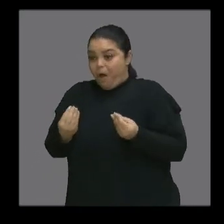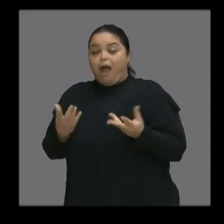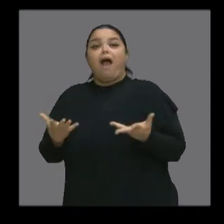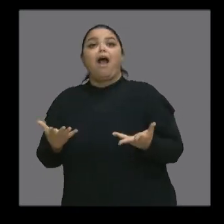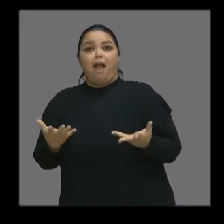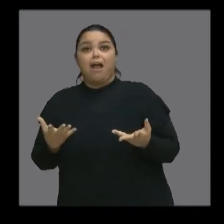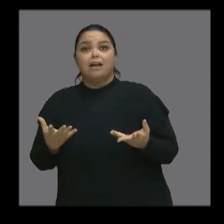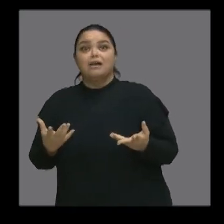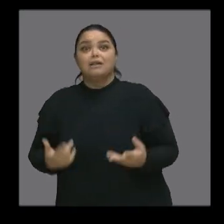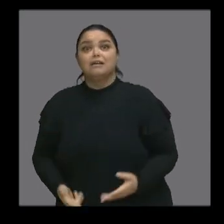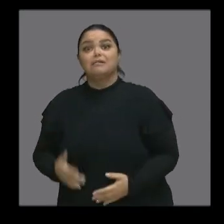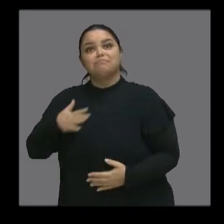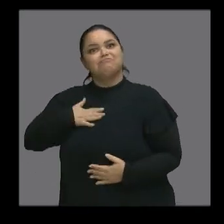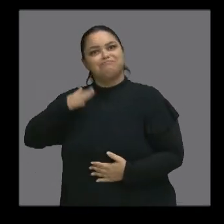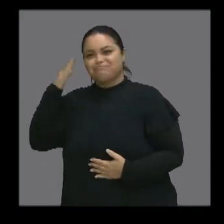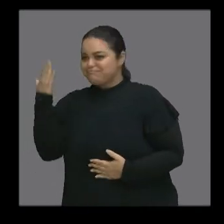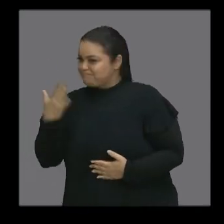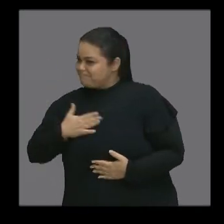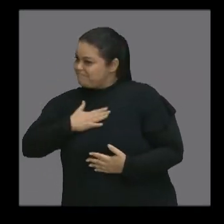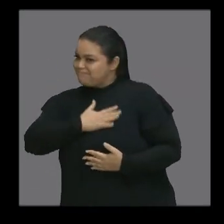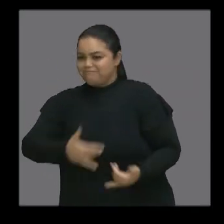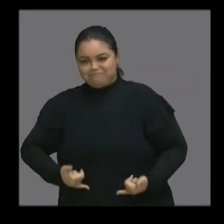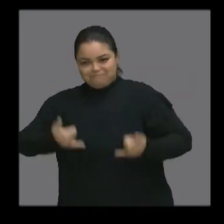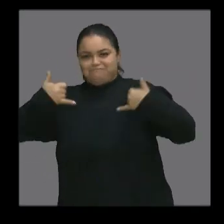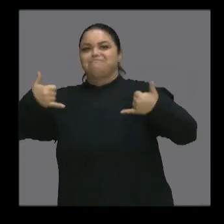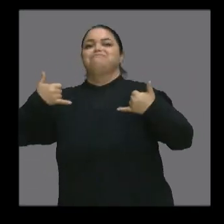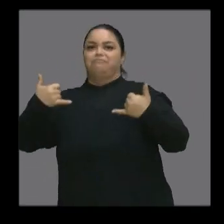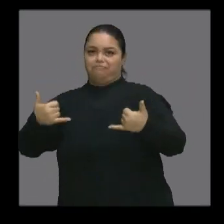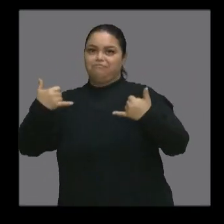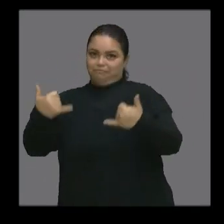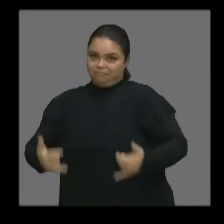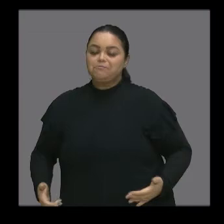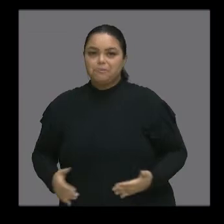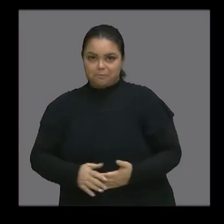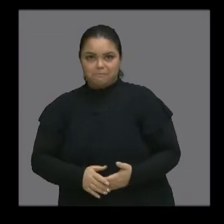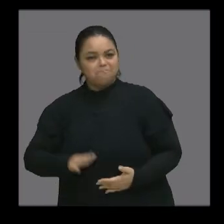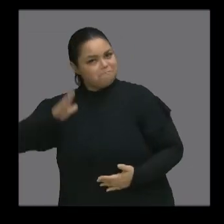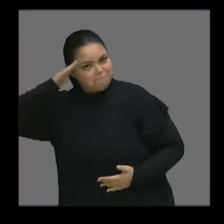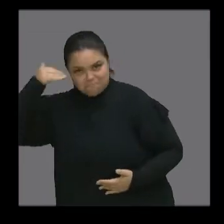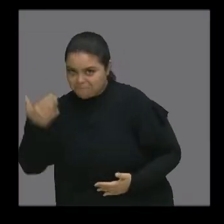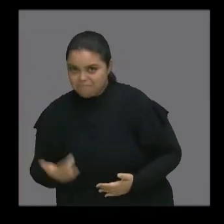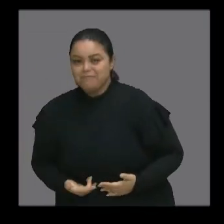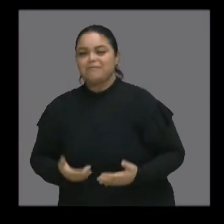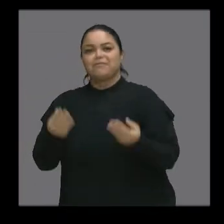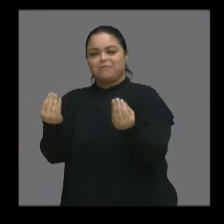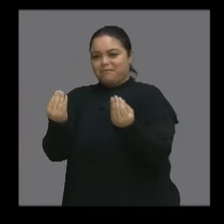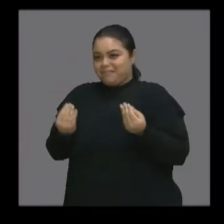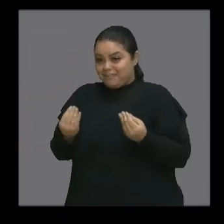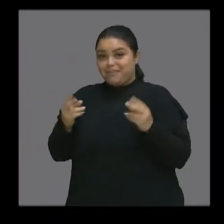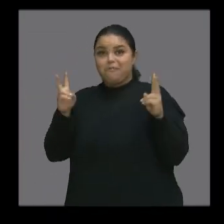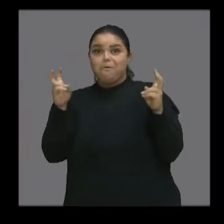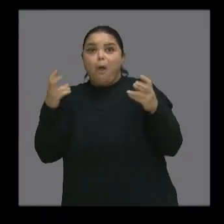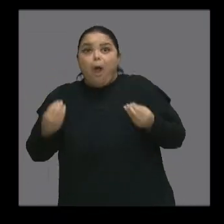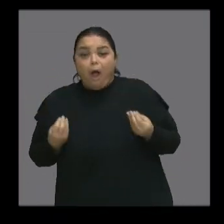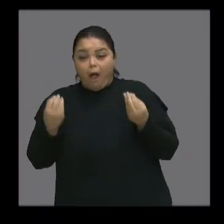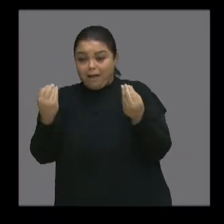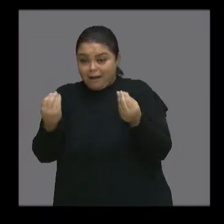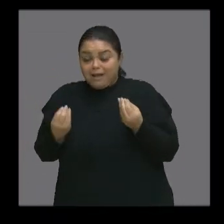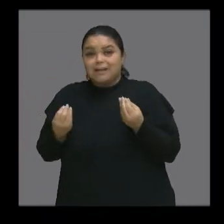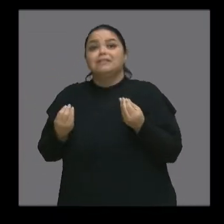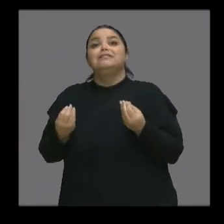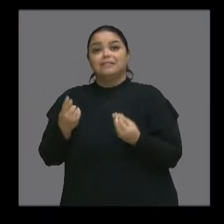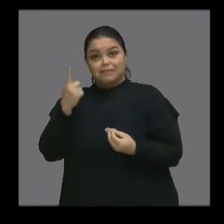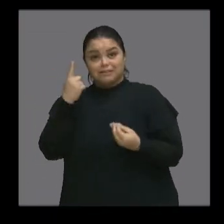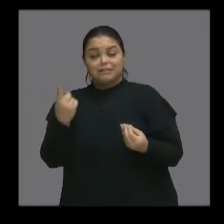um elevadíssimo grau de honra por recebê-lo, pelo menos com a